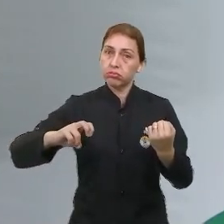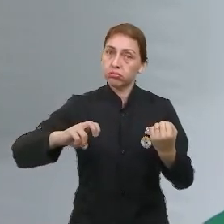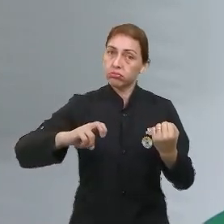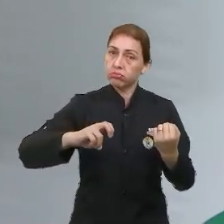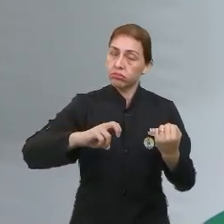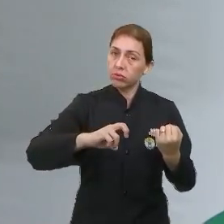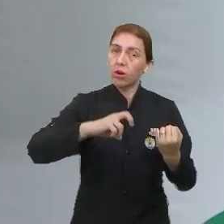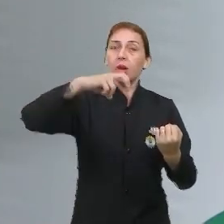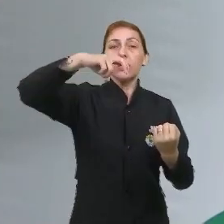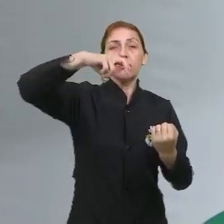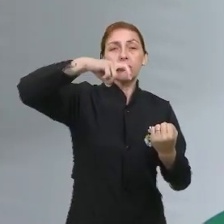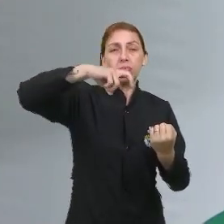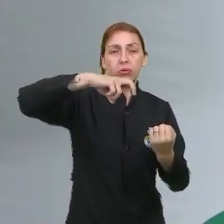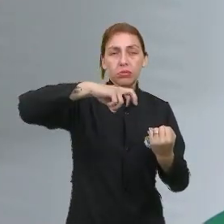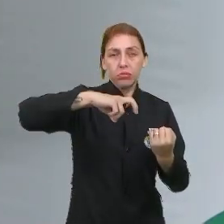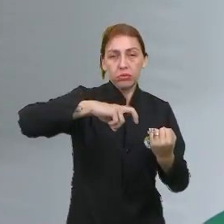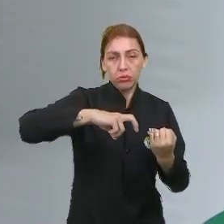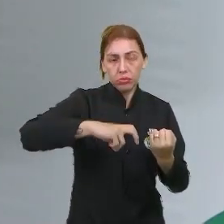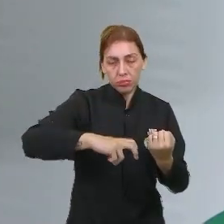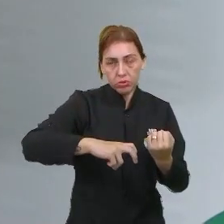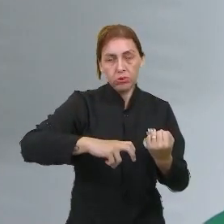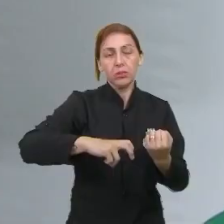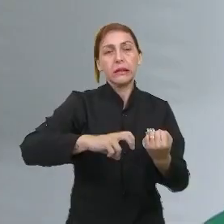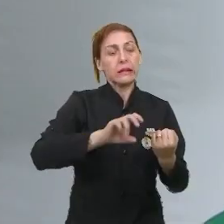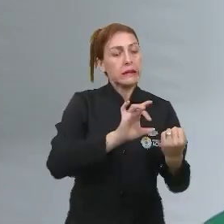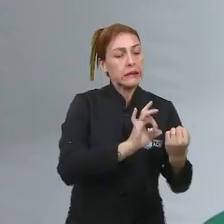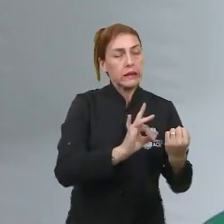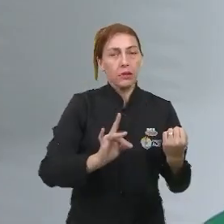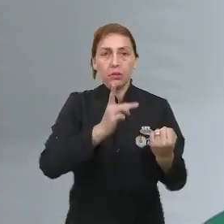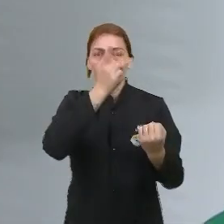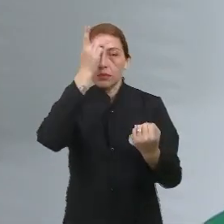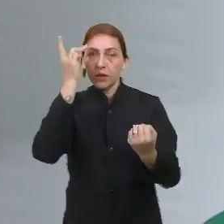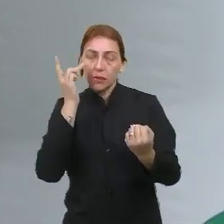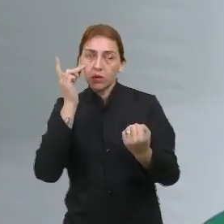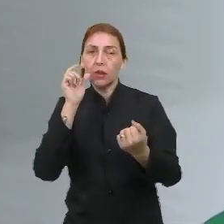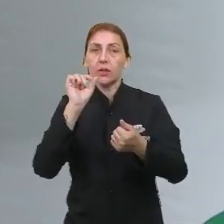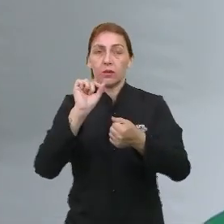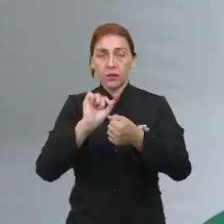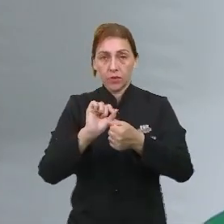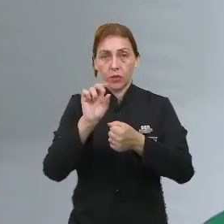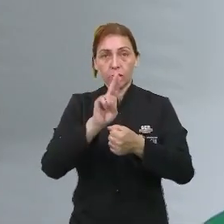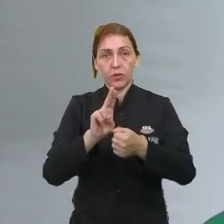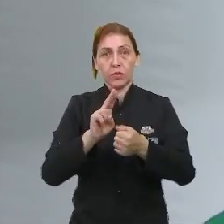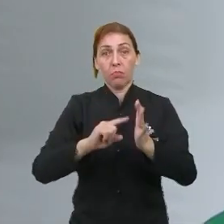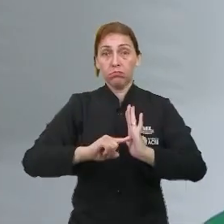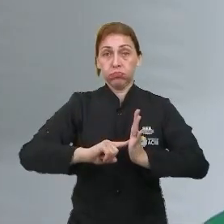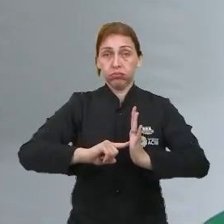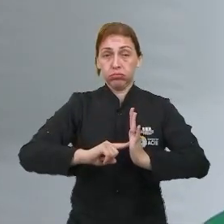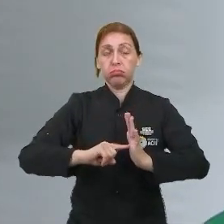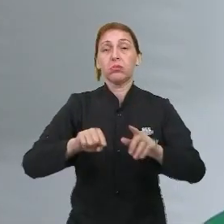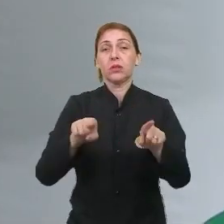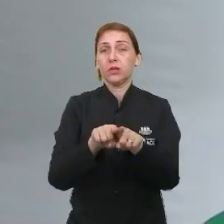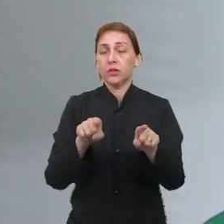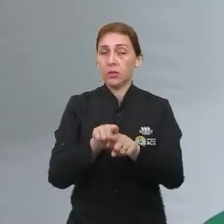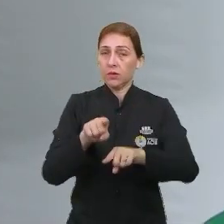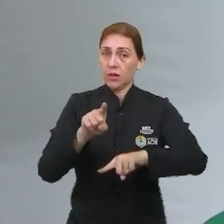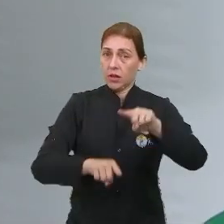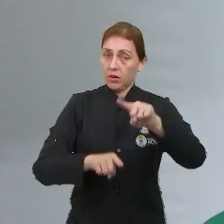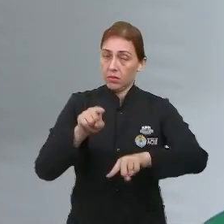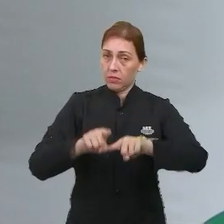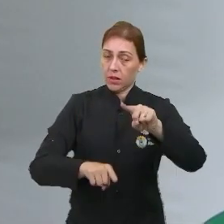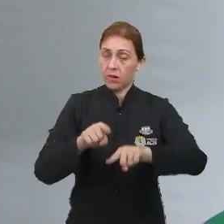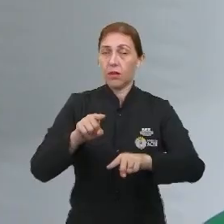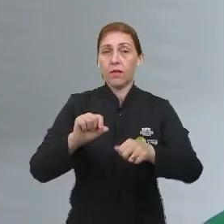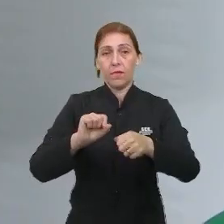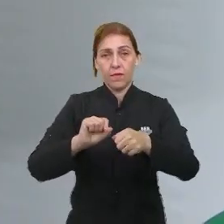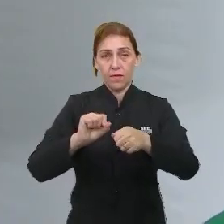um guindaste e aí vai passando por cada operário que, manuseando máquinas, robôs e ferramentas sofisticadas, vão